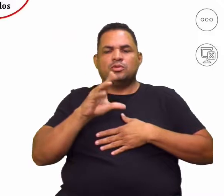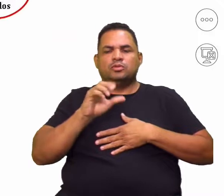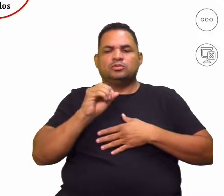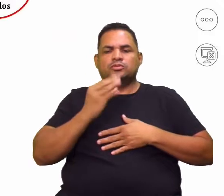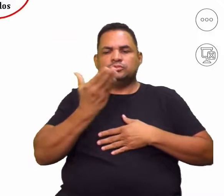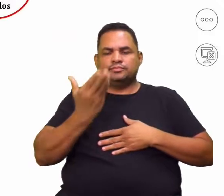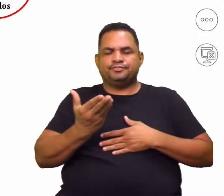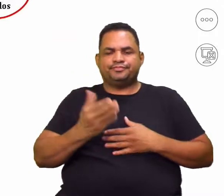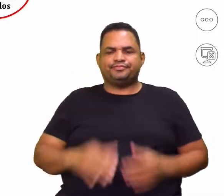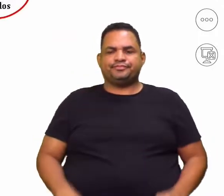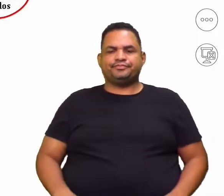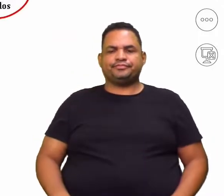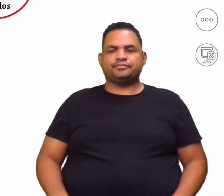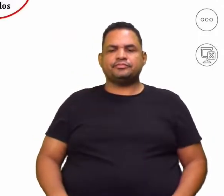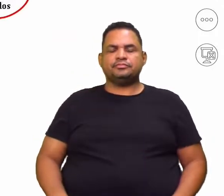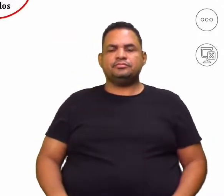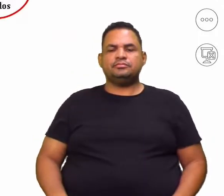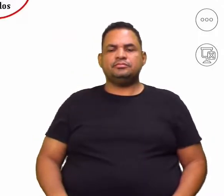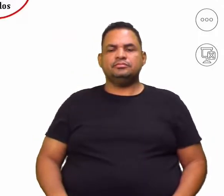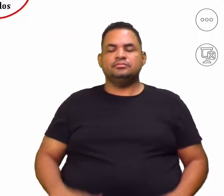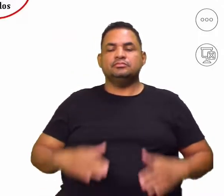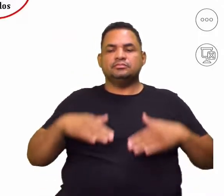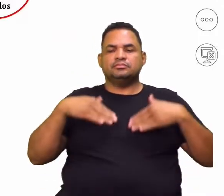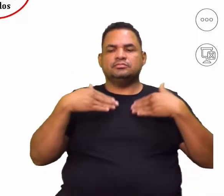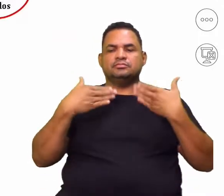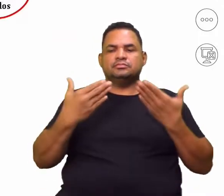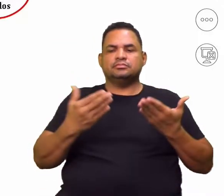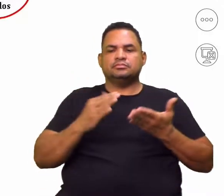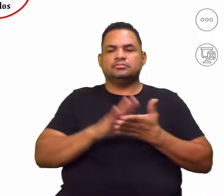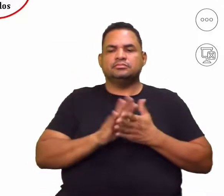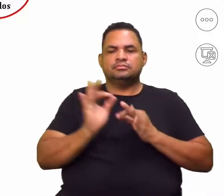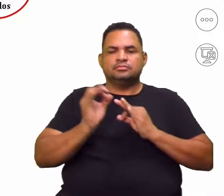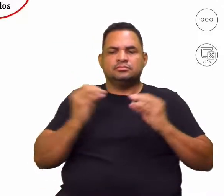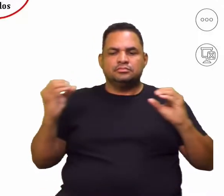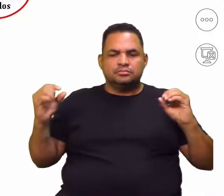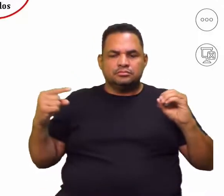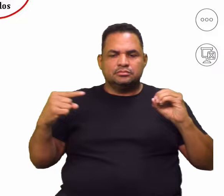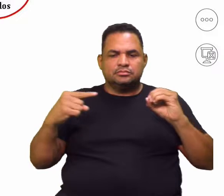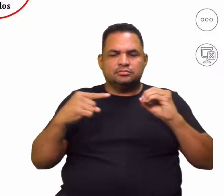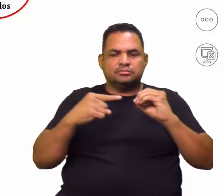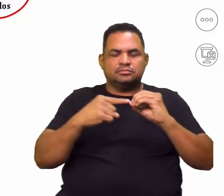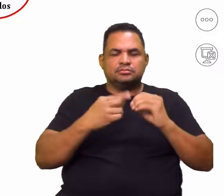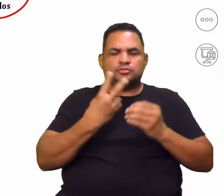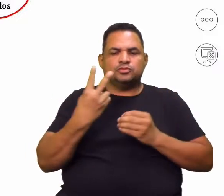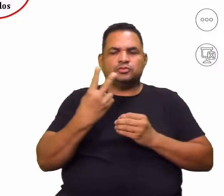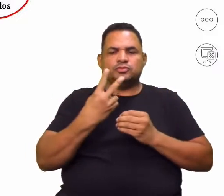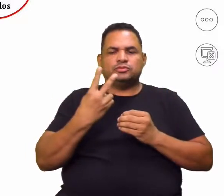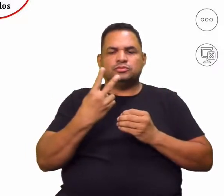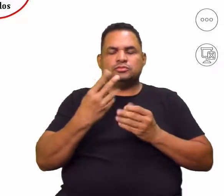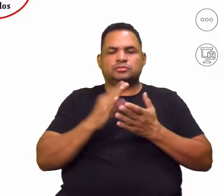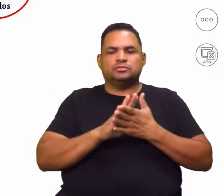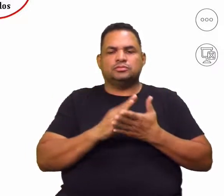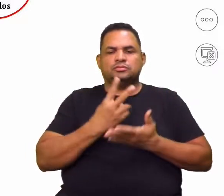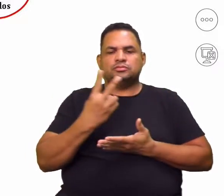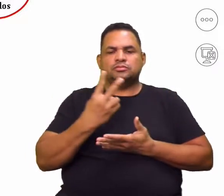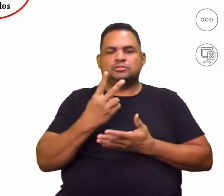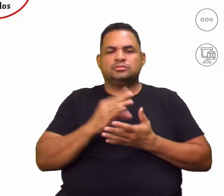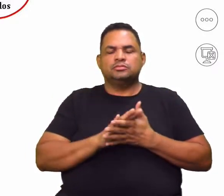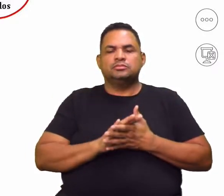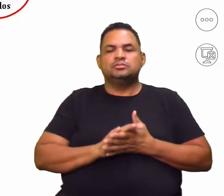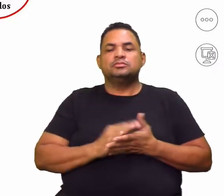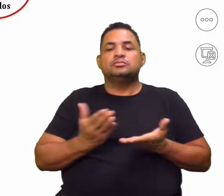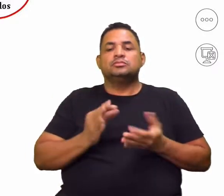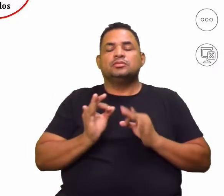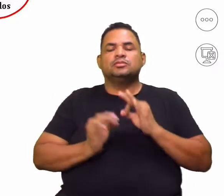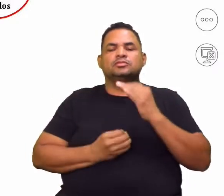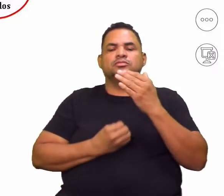aqui. Então, a partir do momento que se funde os dois núcleos dessas duas células, do espermatozoide e do ovócito,